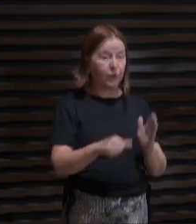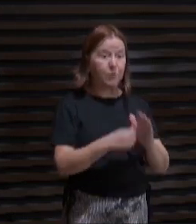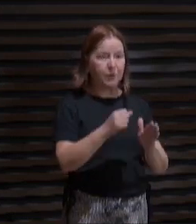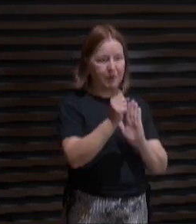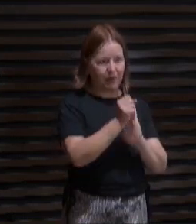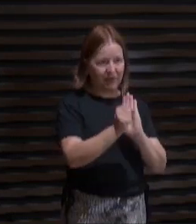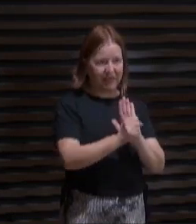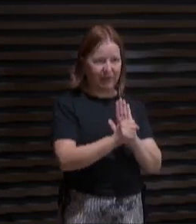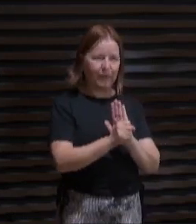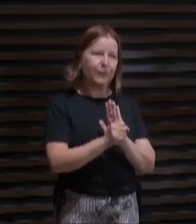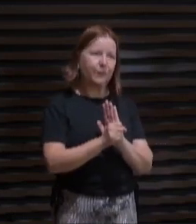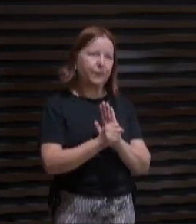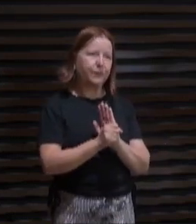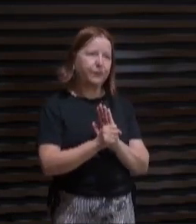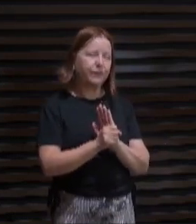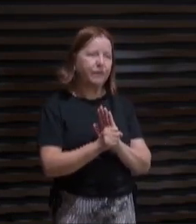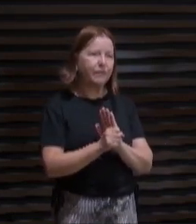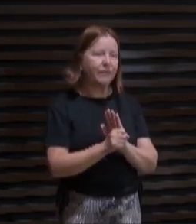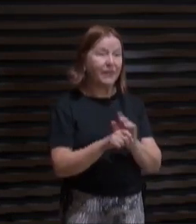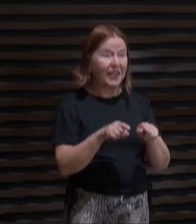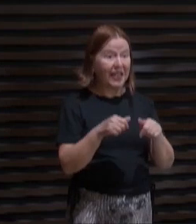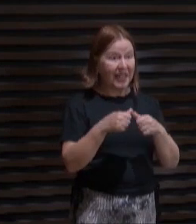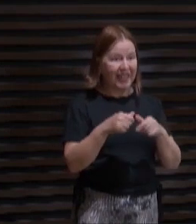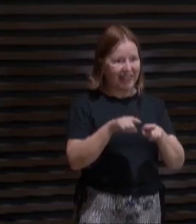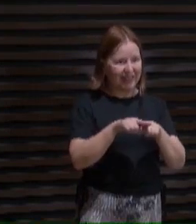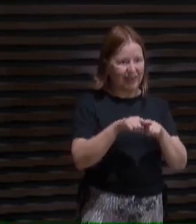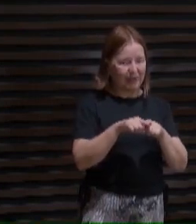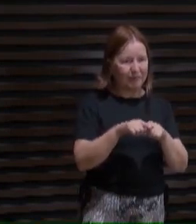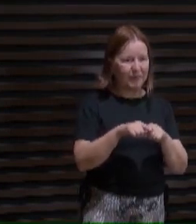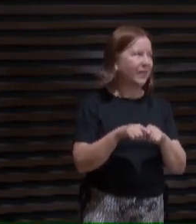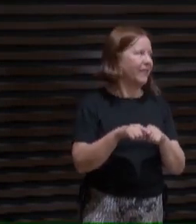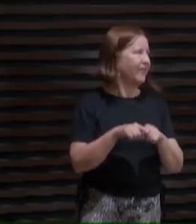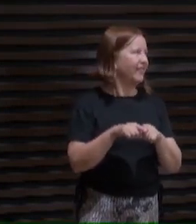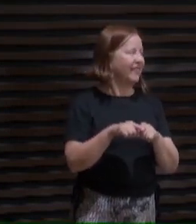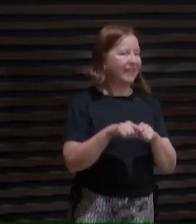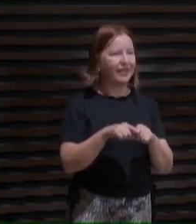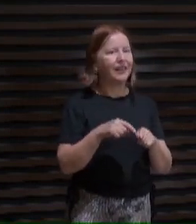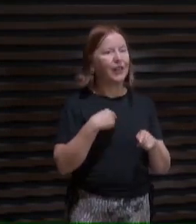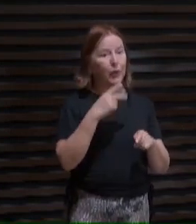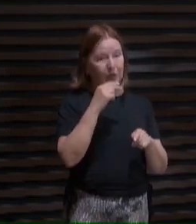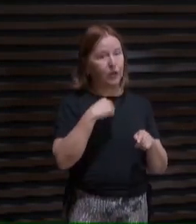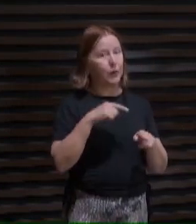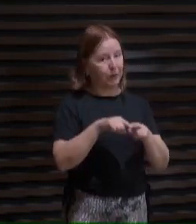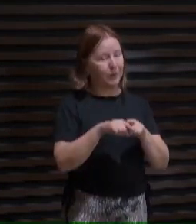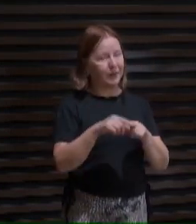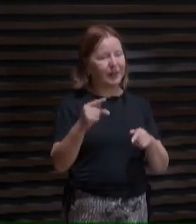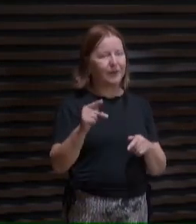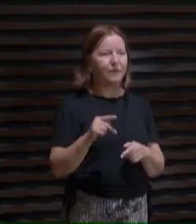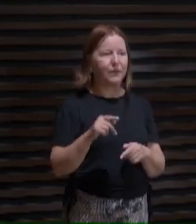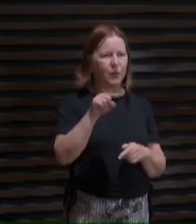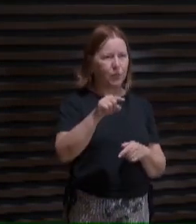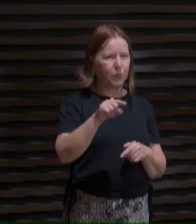século, esse irmão nosso aqui, pelo menos eu me considero irmão dele. Tu